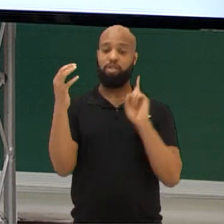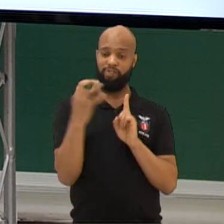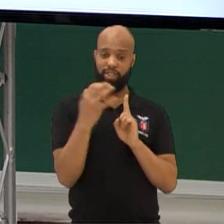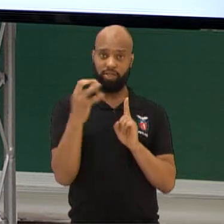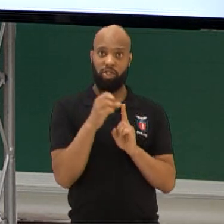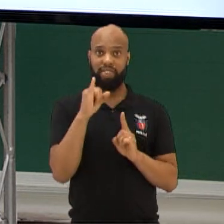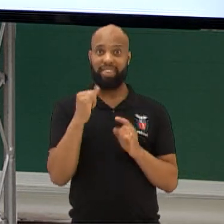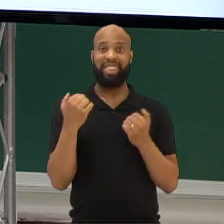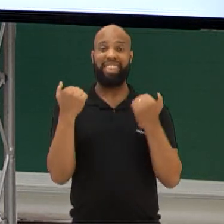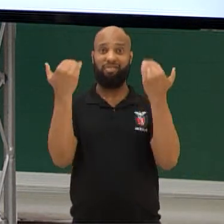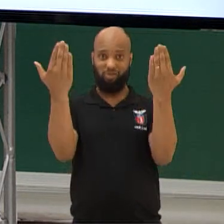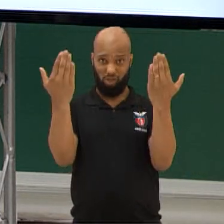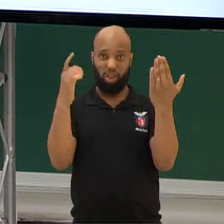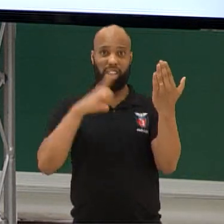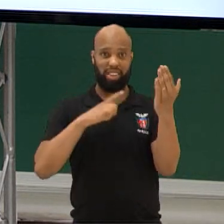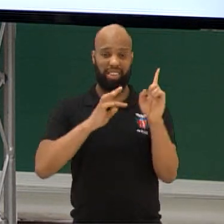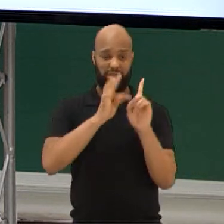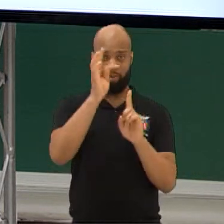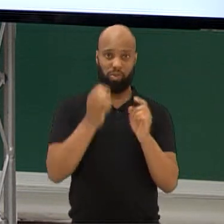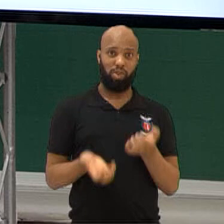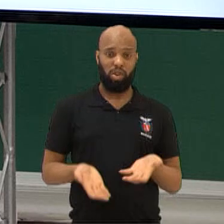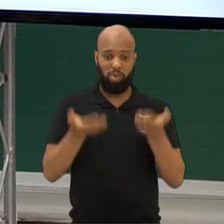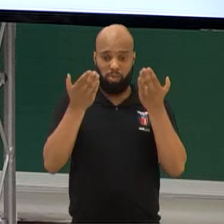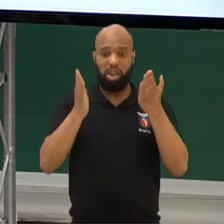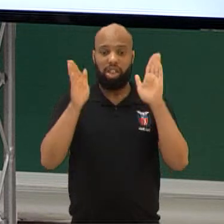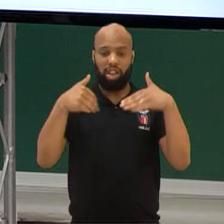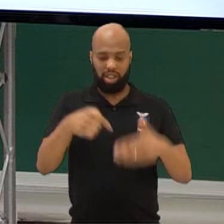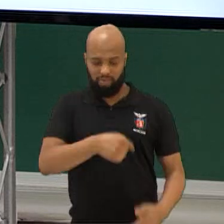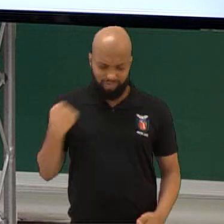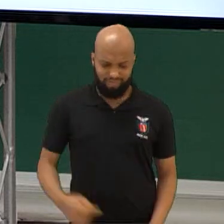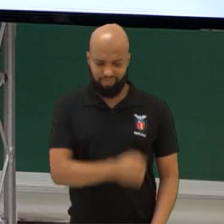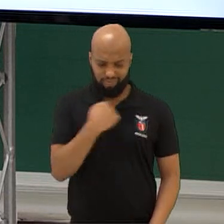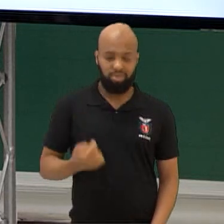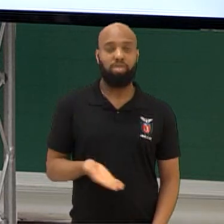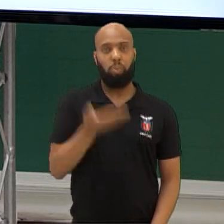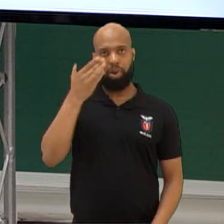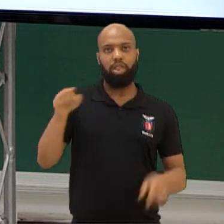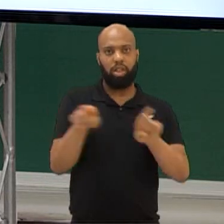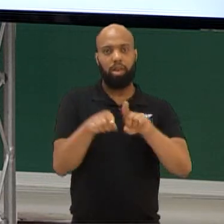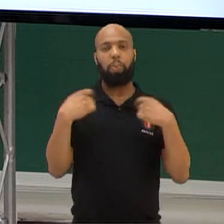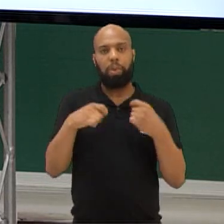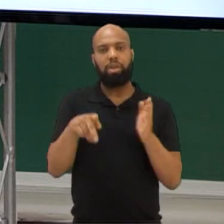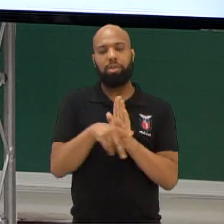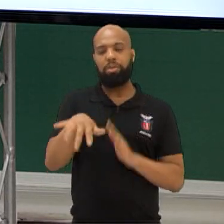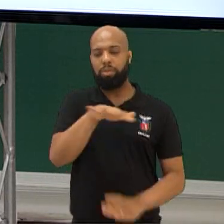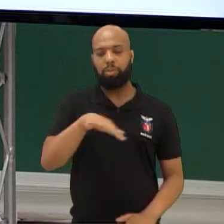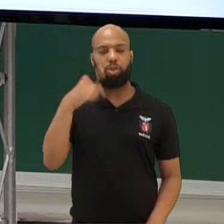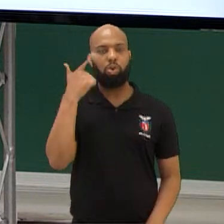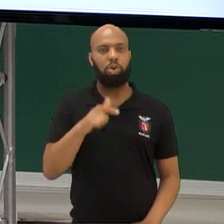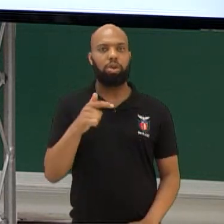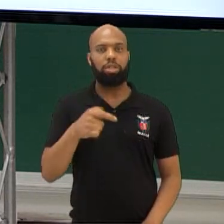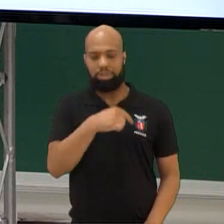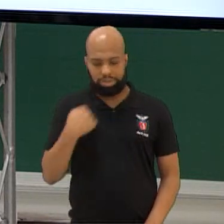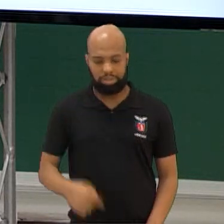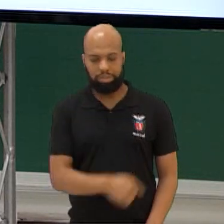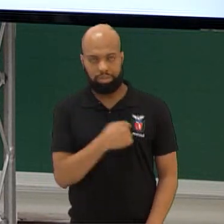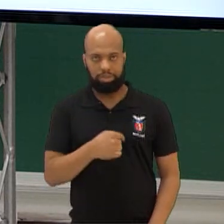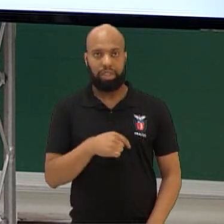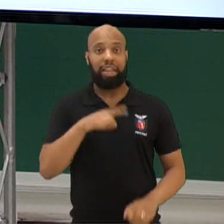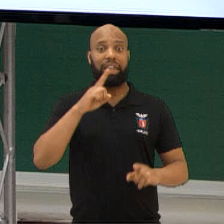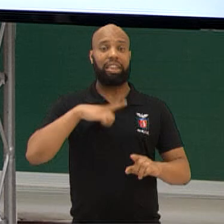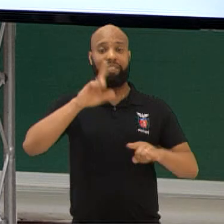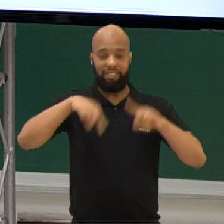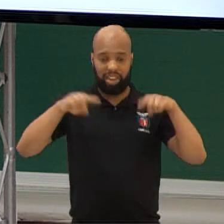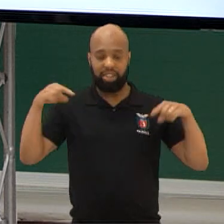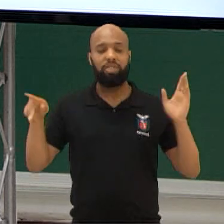taxa metabólica dele vai aumentar, porque ele depende desse ambiente para ter uma taxa metabólica elevada. A variação de temperatura no corpo,